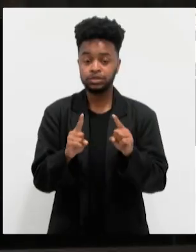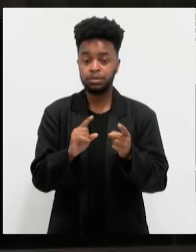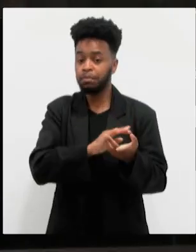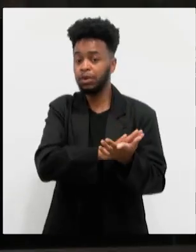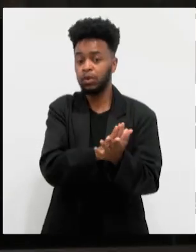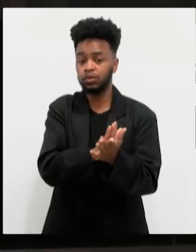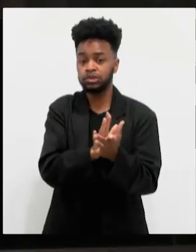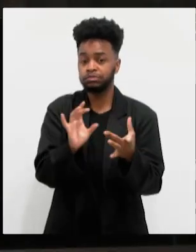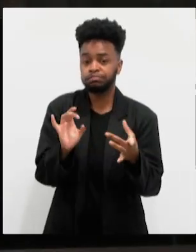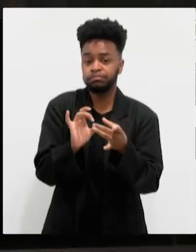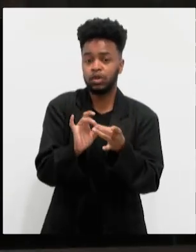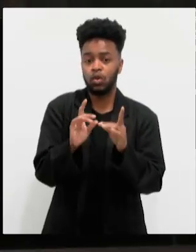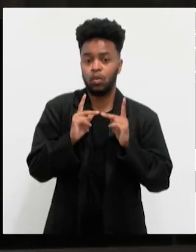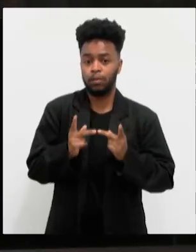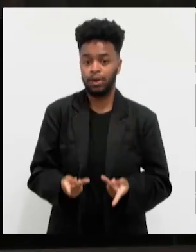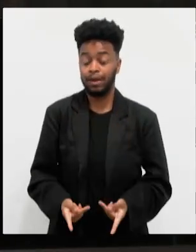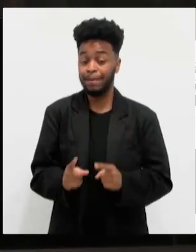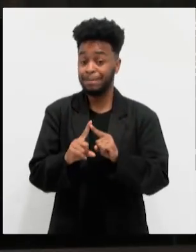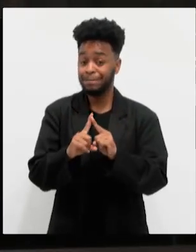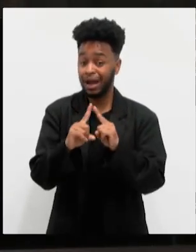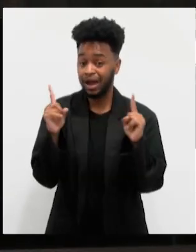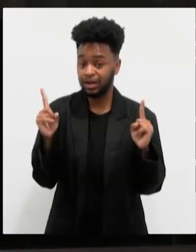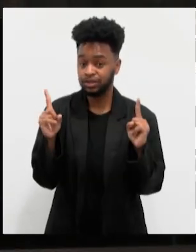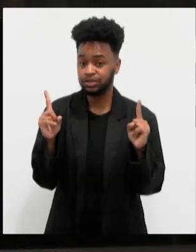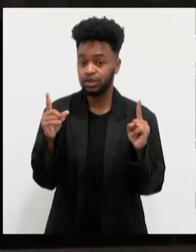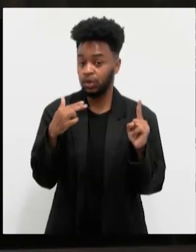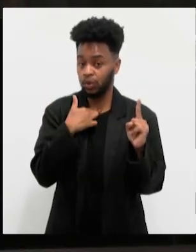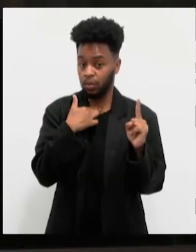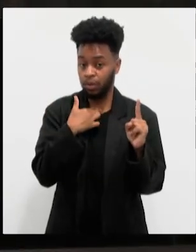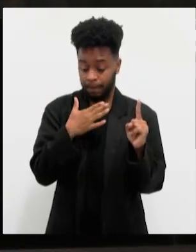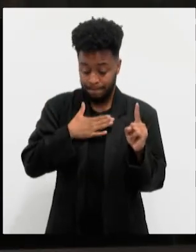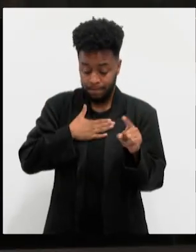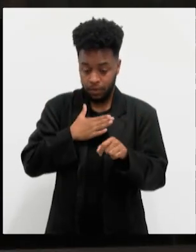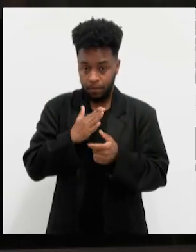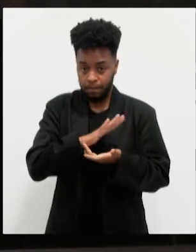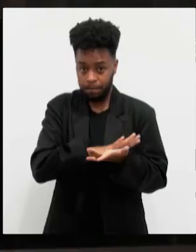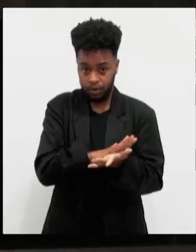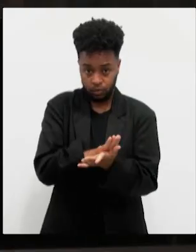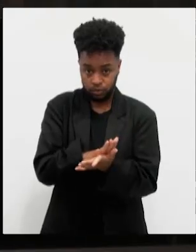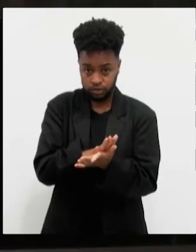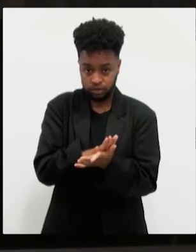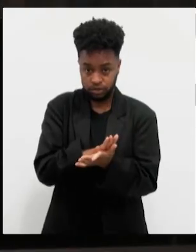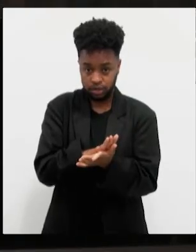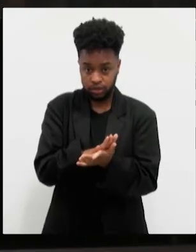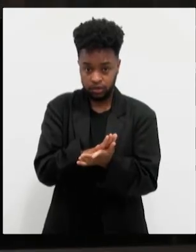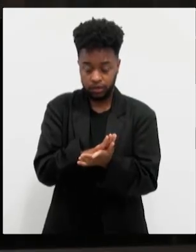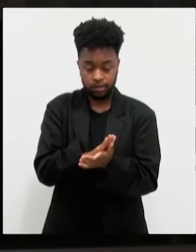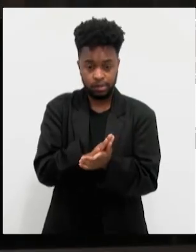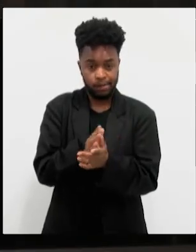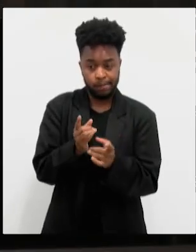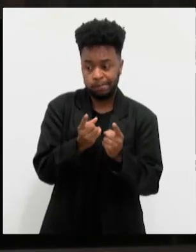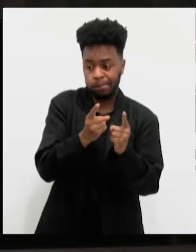desde que você não pegue o seu preconceito e o transforme em discriminação.